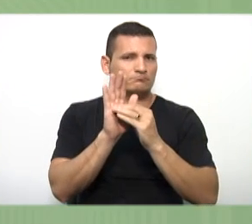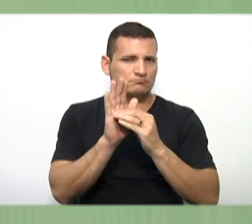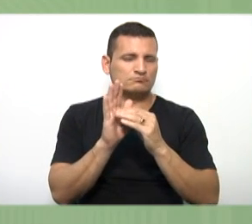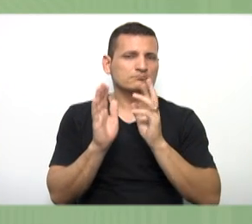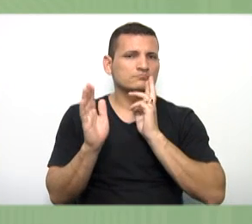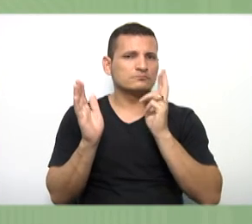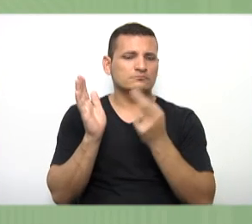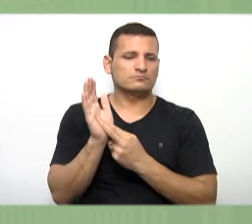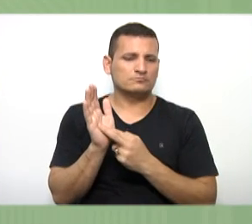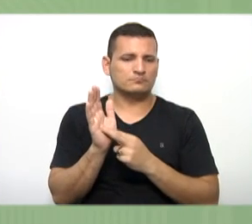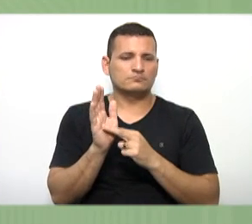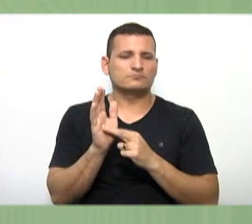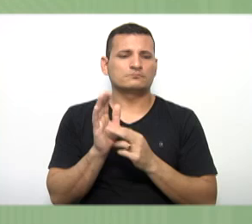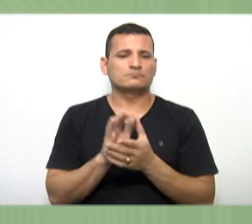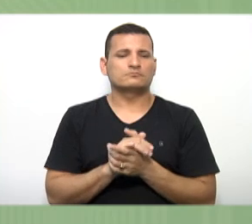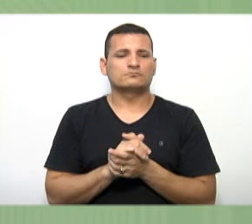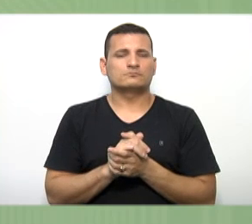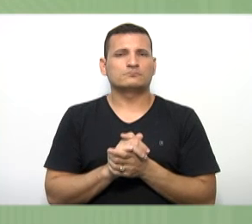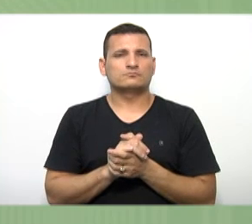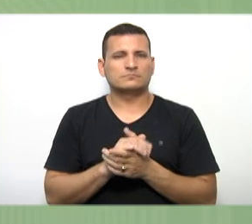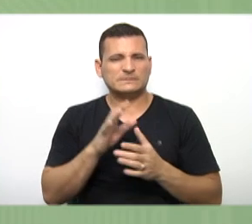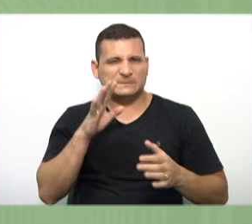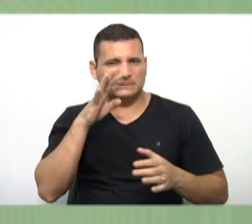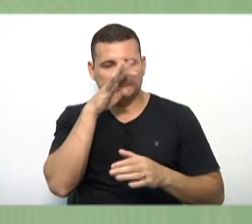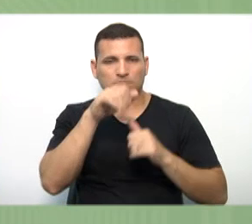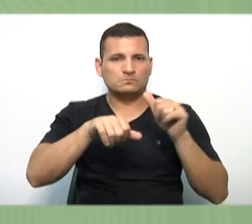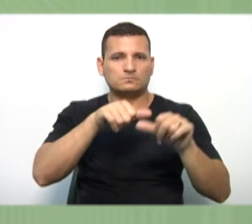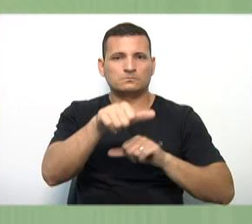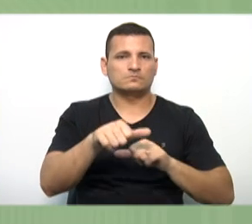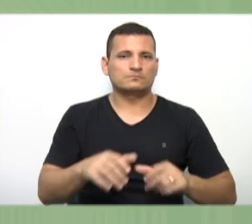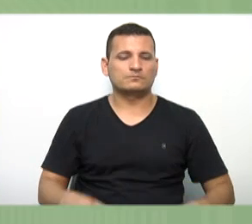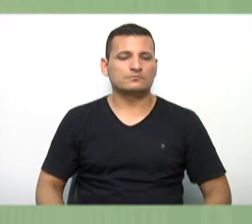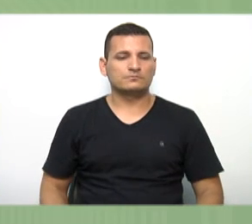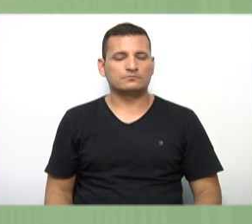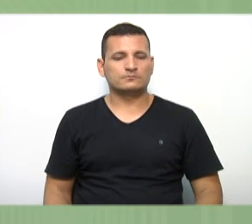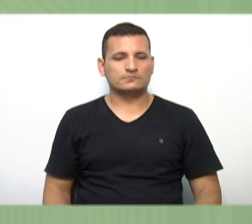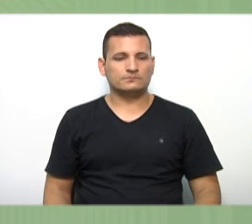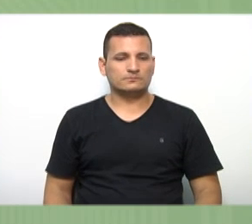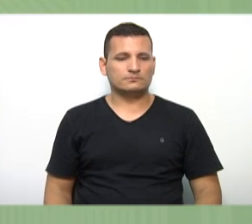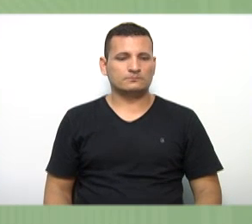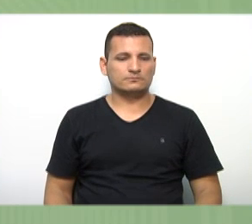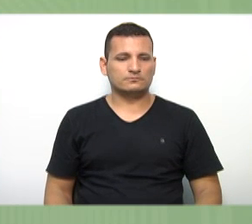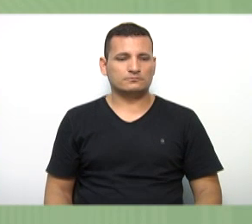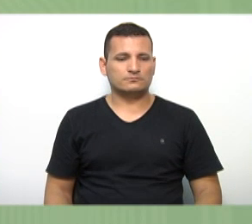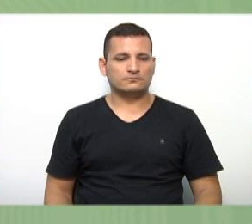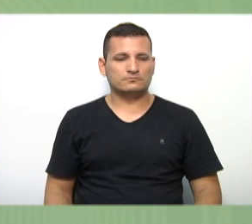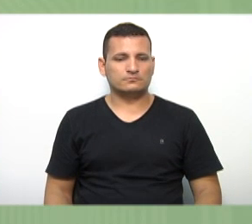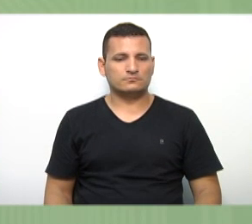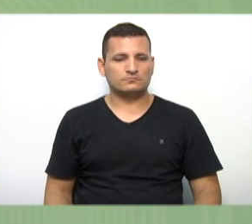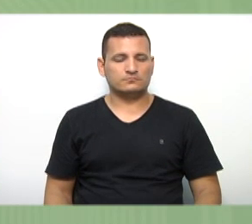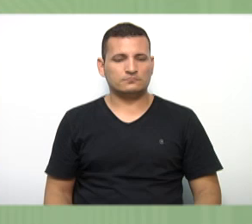sobre resistência à mudança. Tivemos participação na quinta questão, professora? Sim.